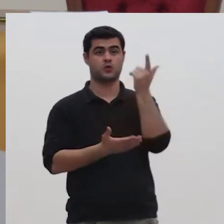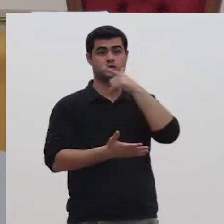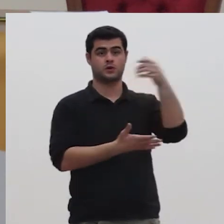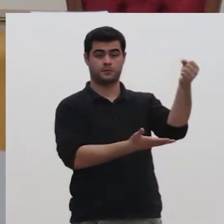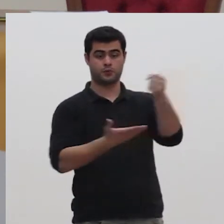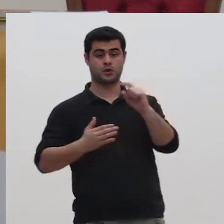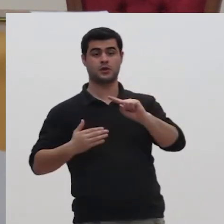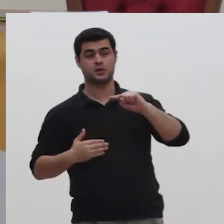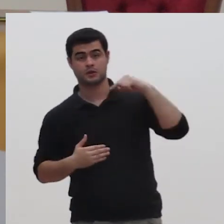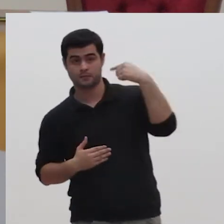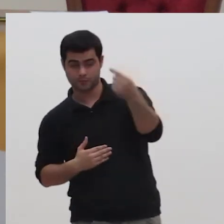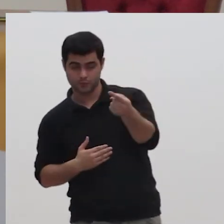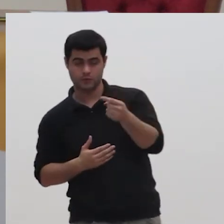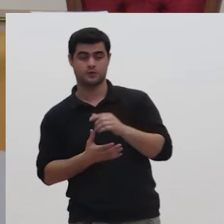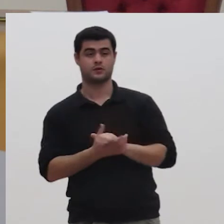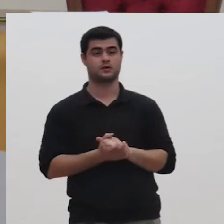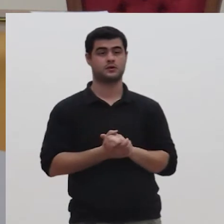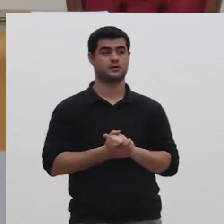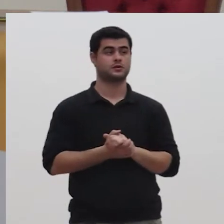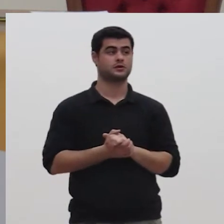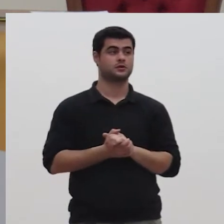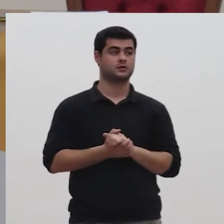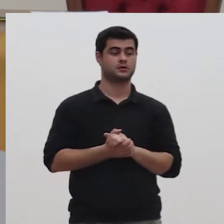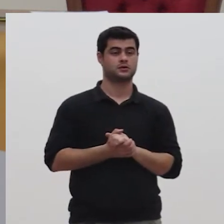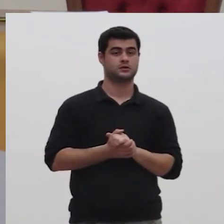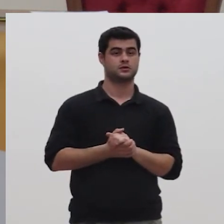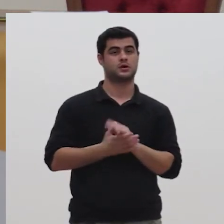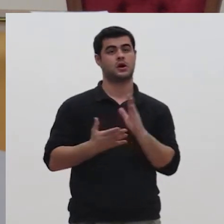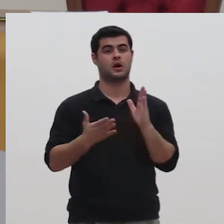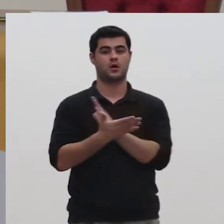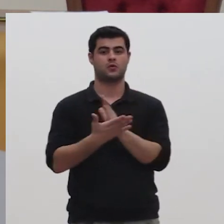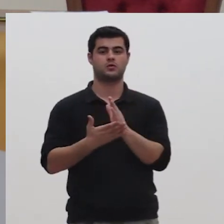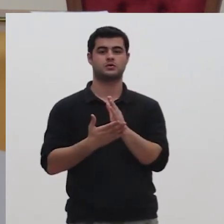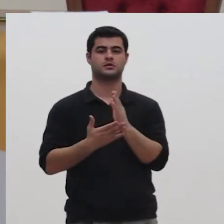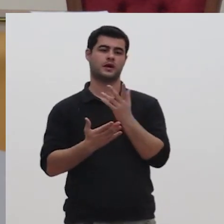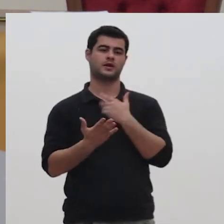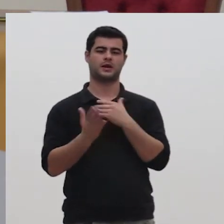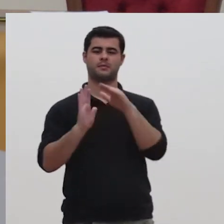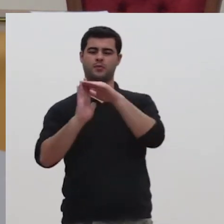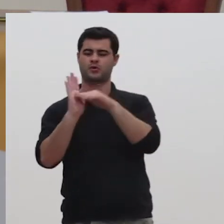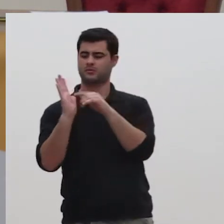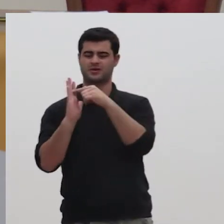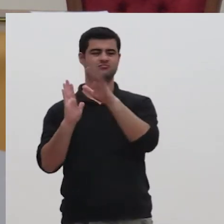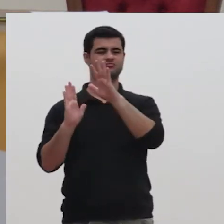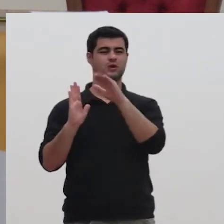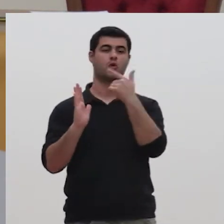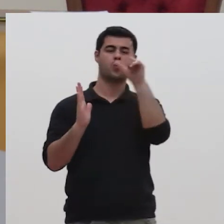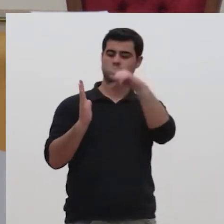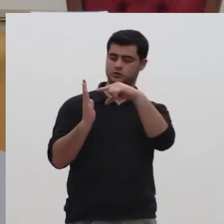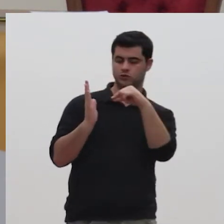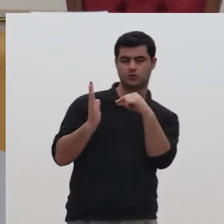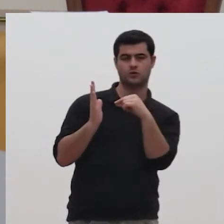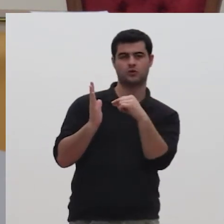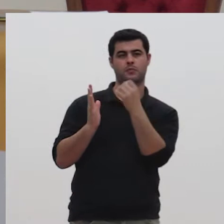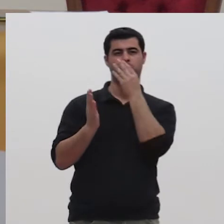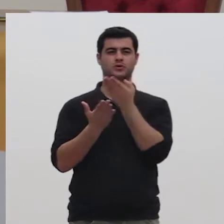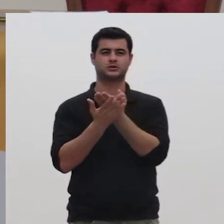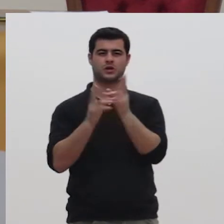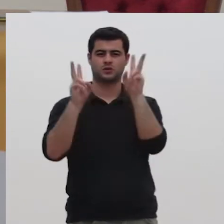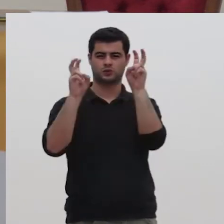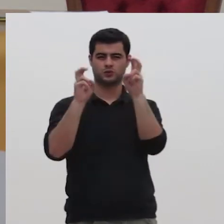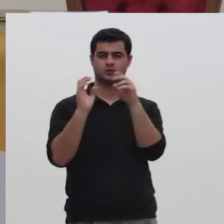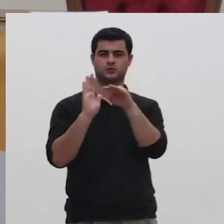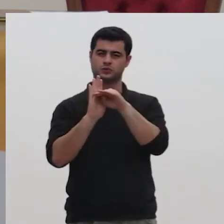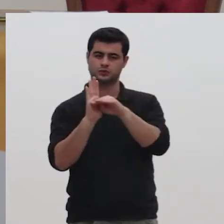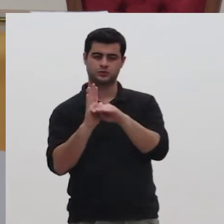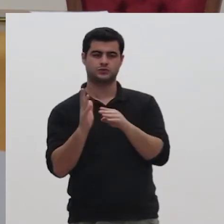e ao ver esse tipo de restrição, acaba escolhendo outros programas, nós perdemos bons alunos e tal. Eu acho que assim que está faltando,